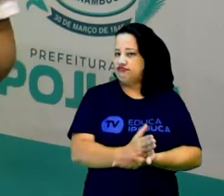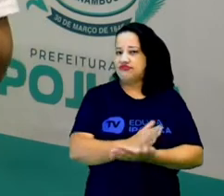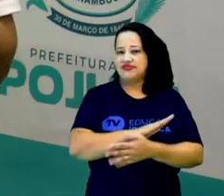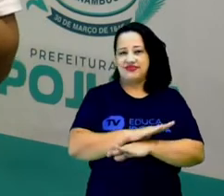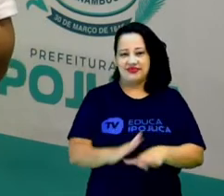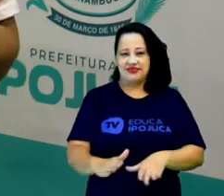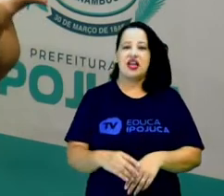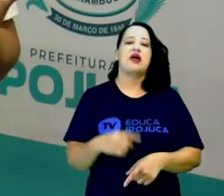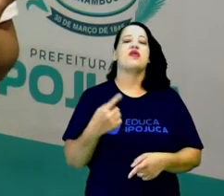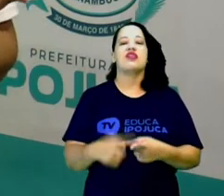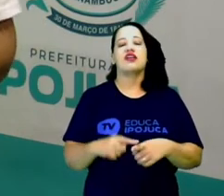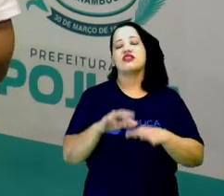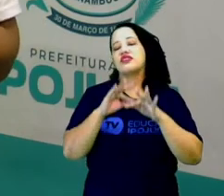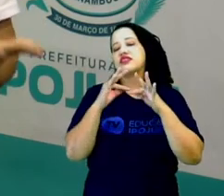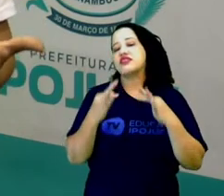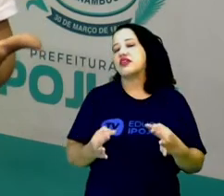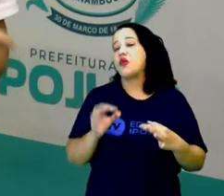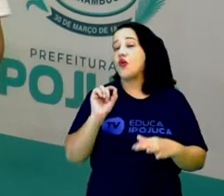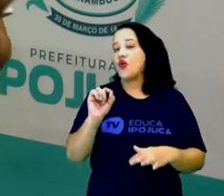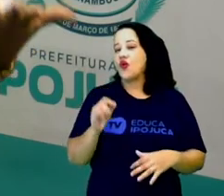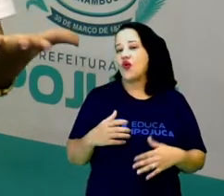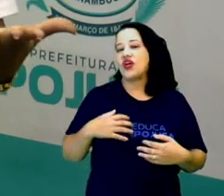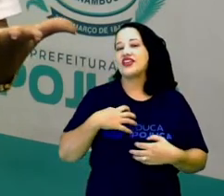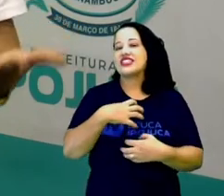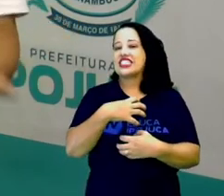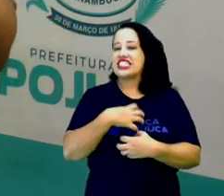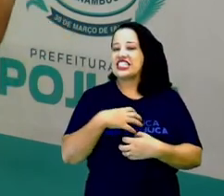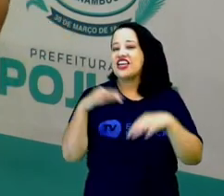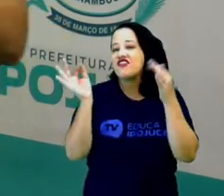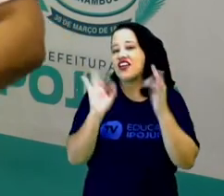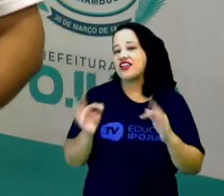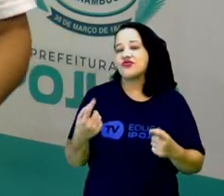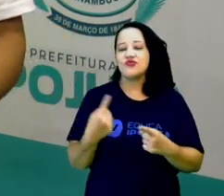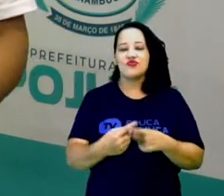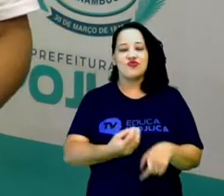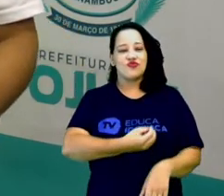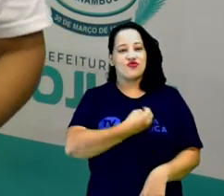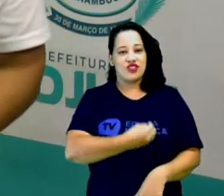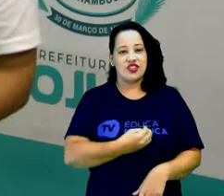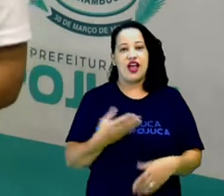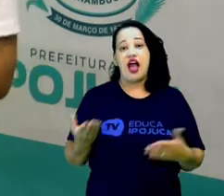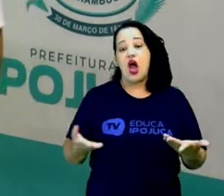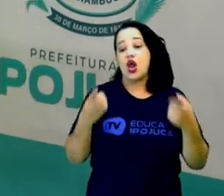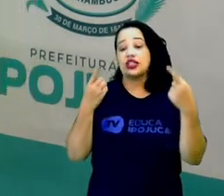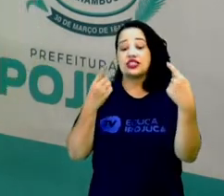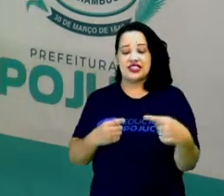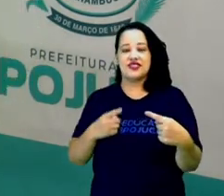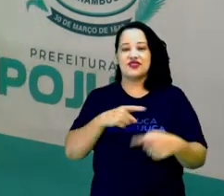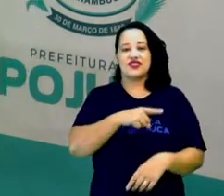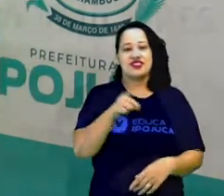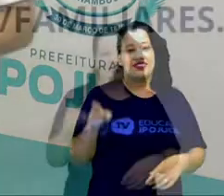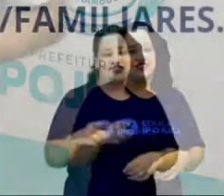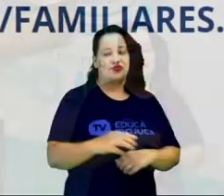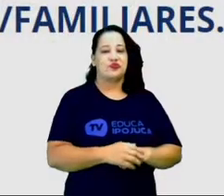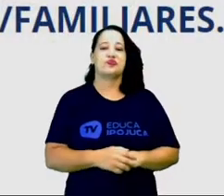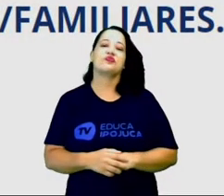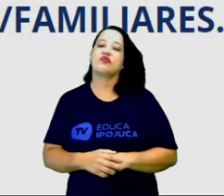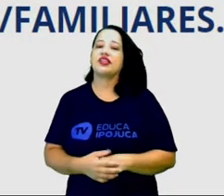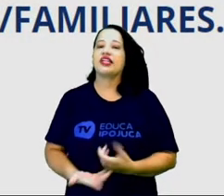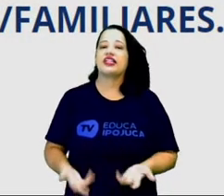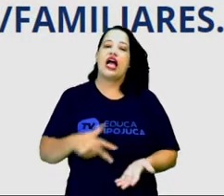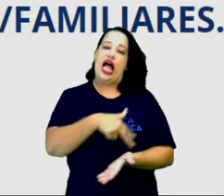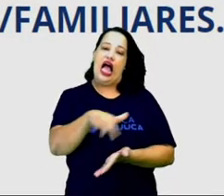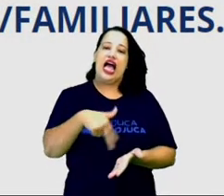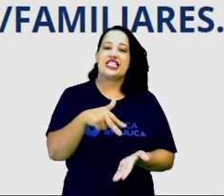processo. Você simplesmente tem que se sentir feliz porque dança é vida. E aí eu trago esse desafio para vocês. Compreendemos que a dança